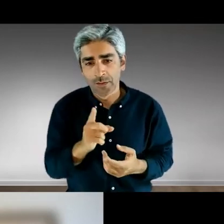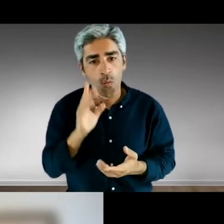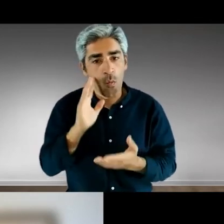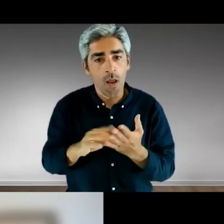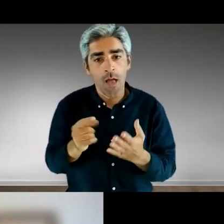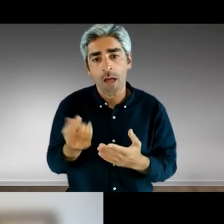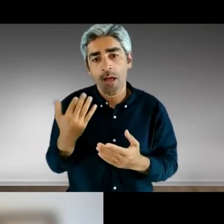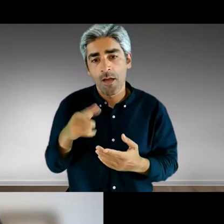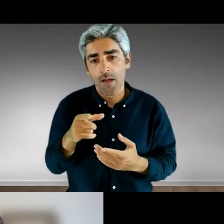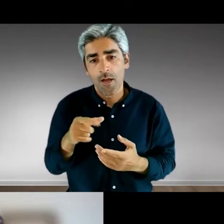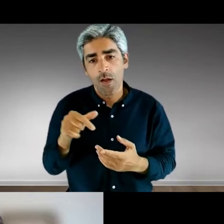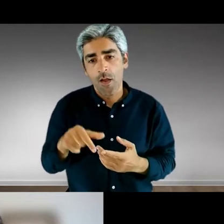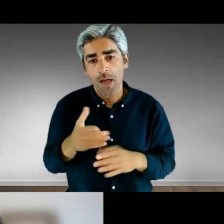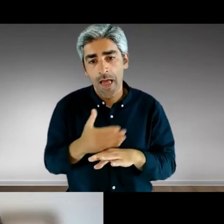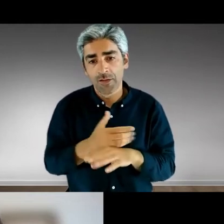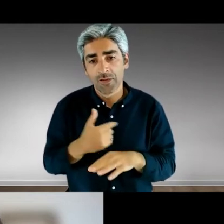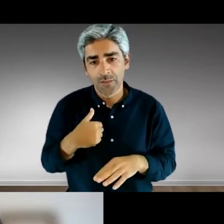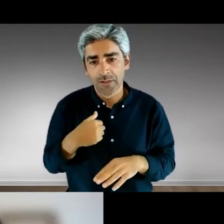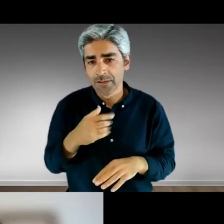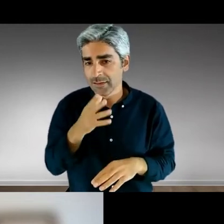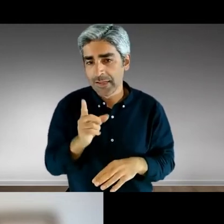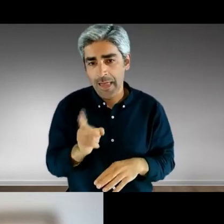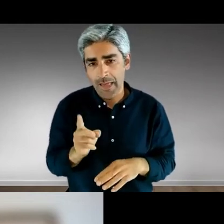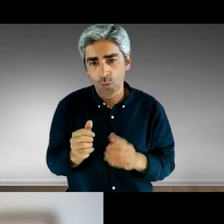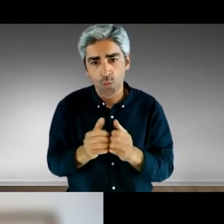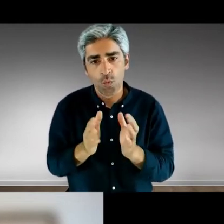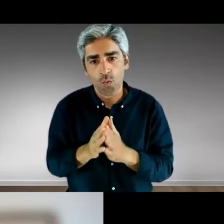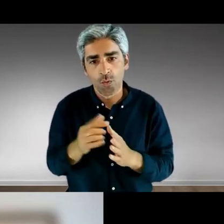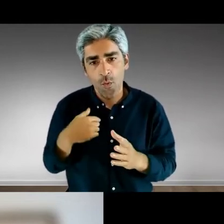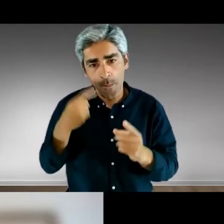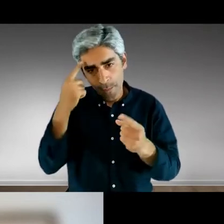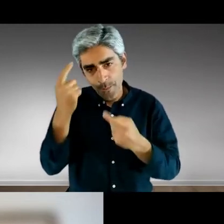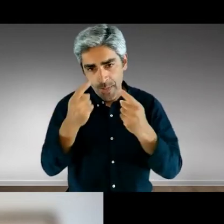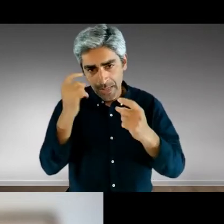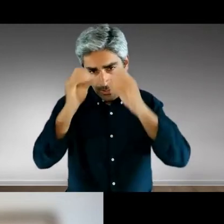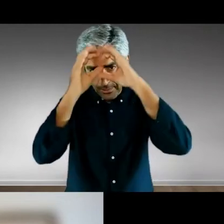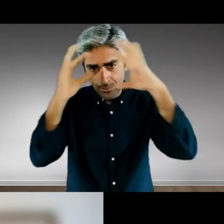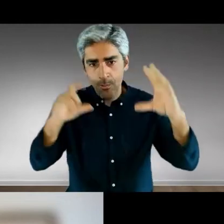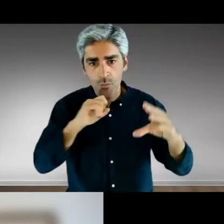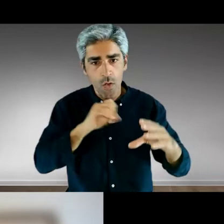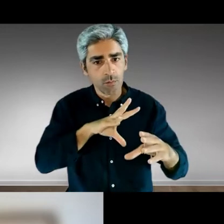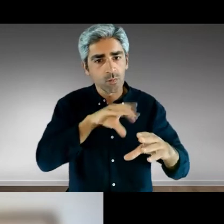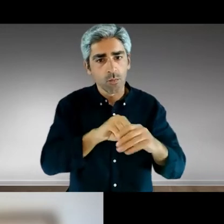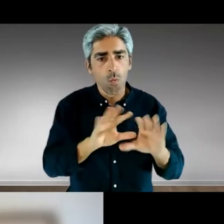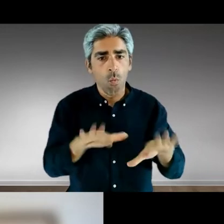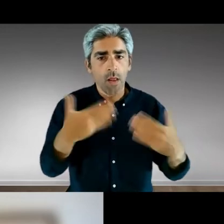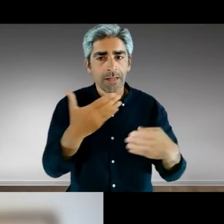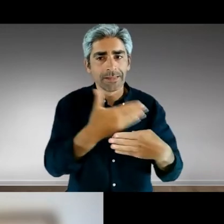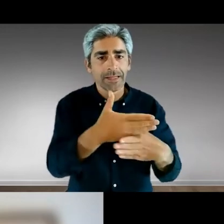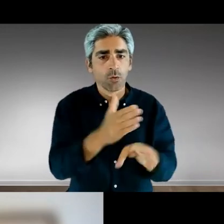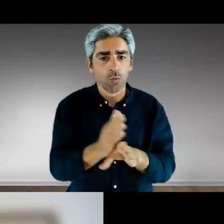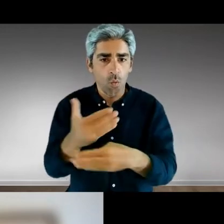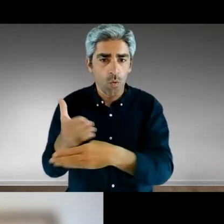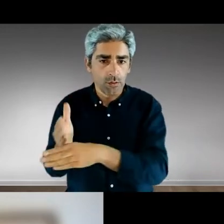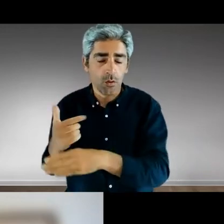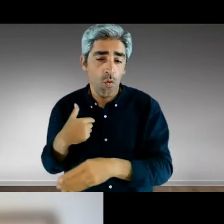falou logo antes de mim disse exatamente tudo aquilo que eu penso que pode ser aplicado a qualquer setor. E eu que estou aqui a